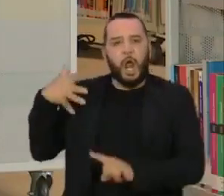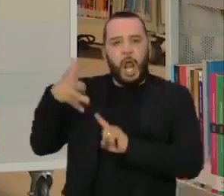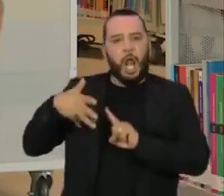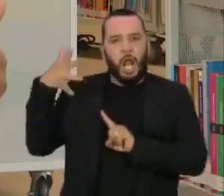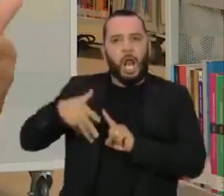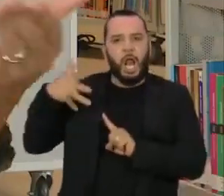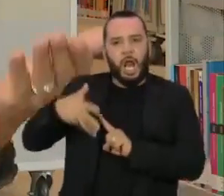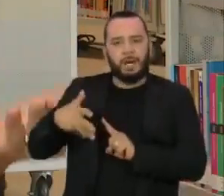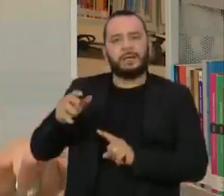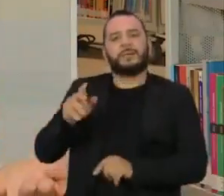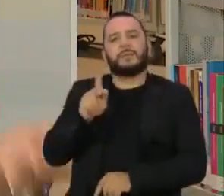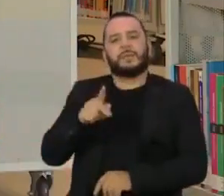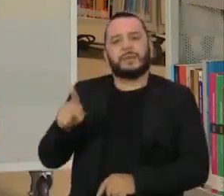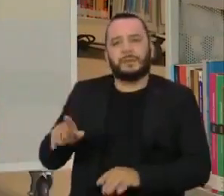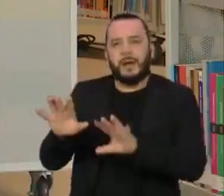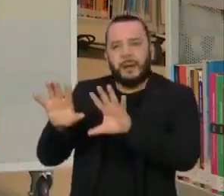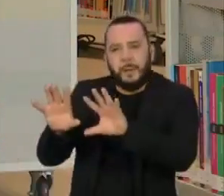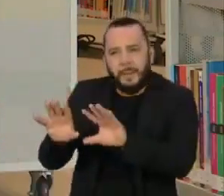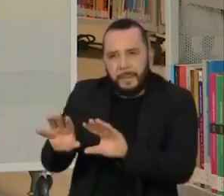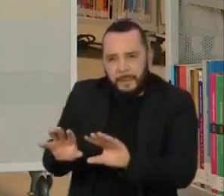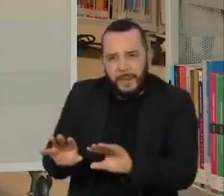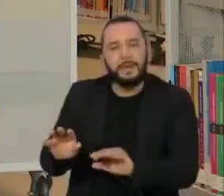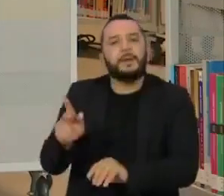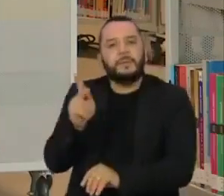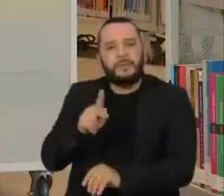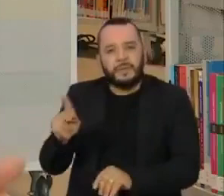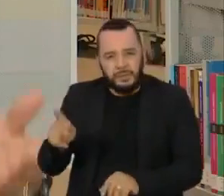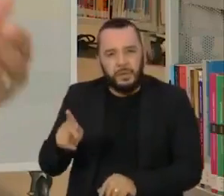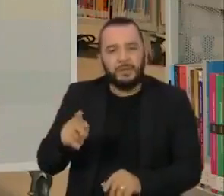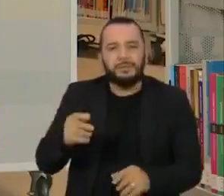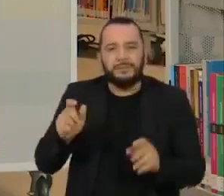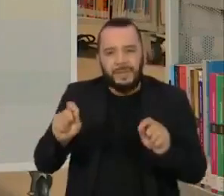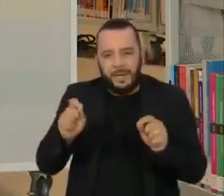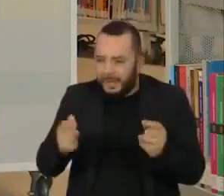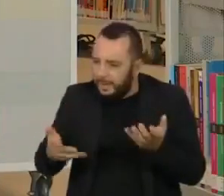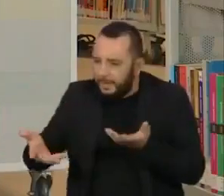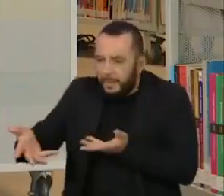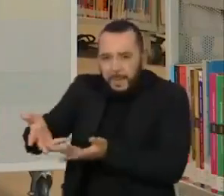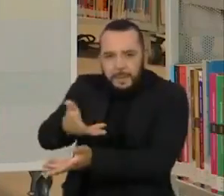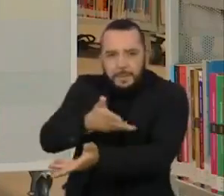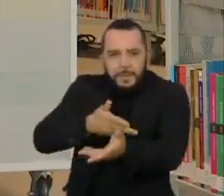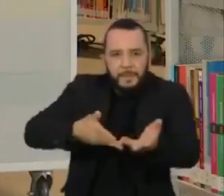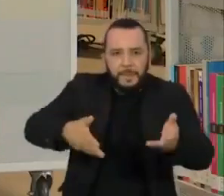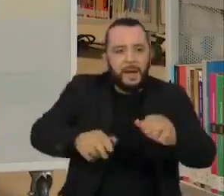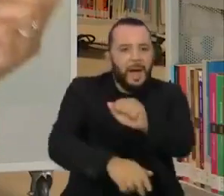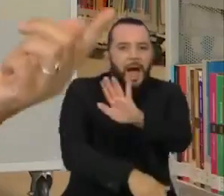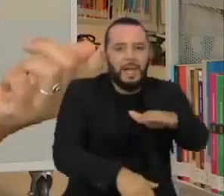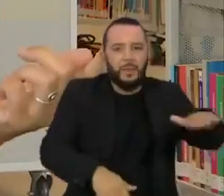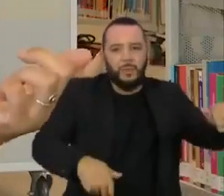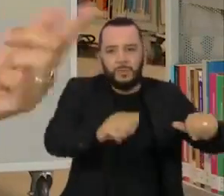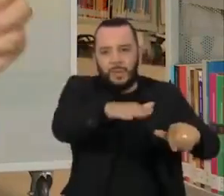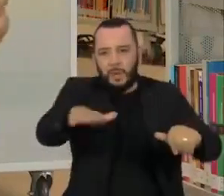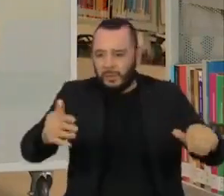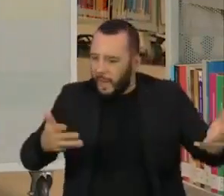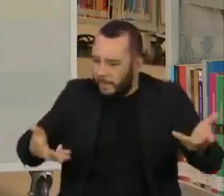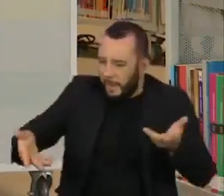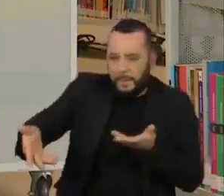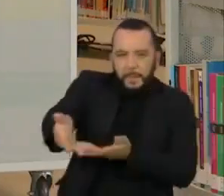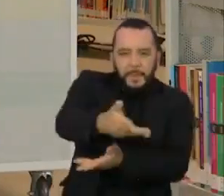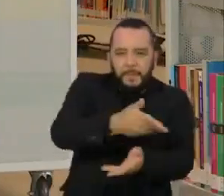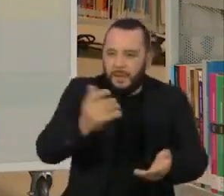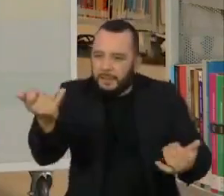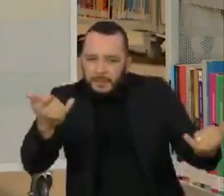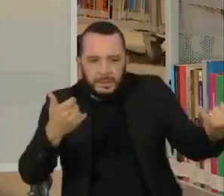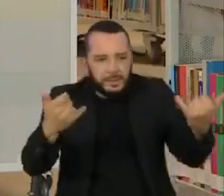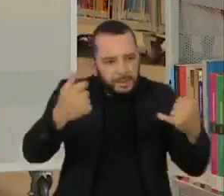que sempre tem o que dizer e que ouve pouco, e aumenta a voz da escuta do professor para observar as ideias